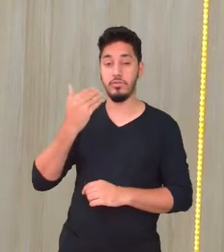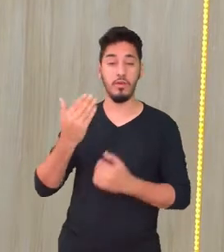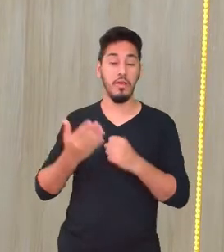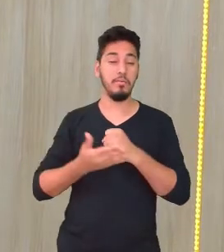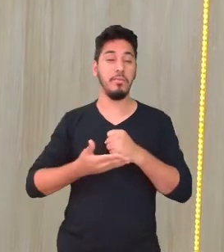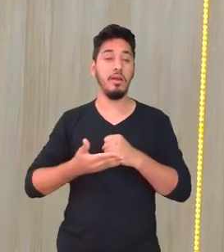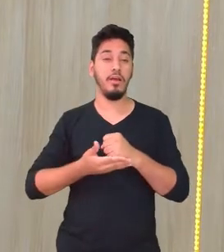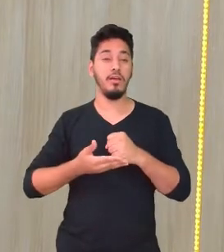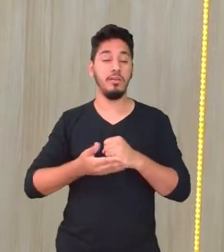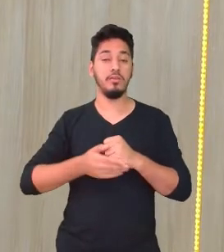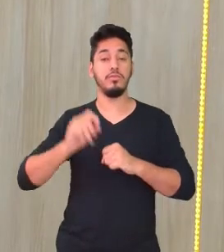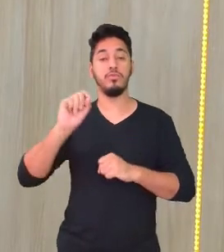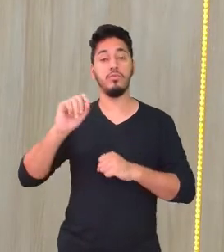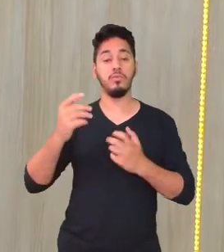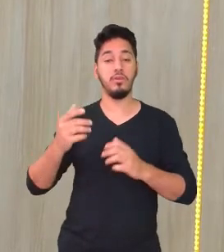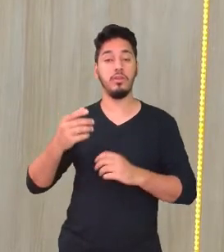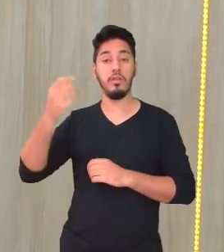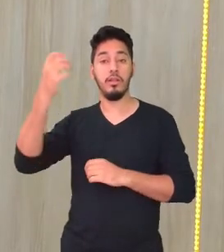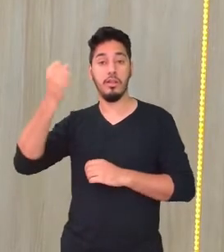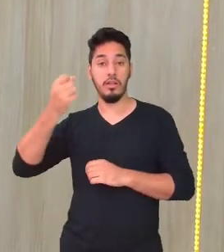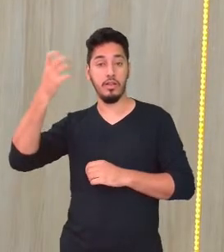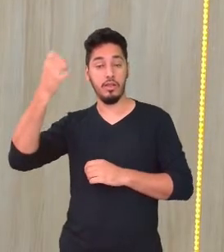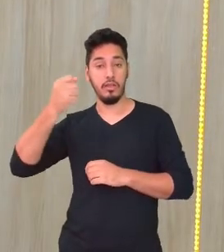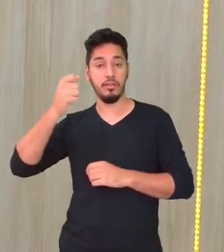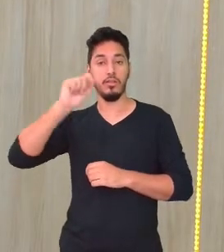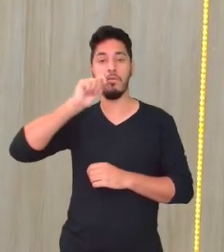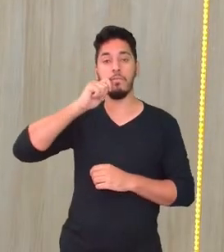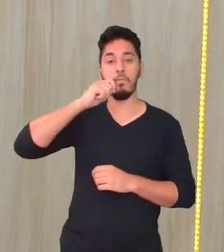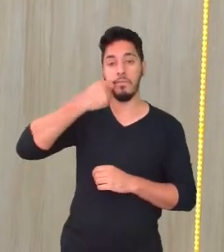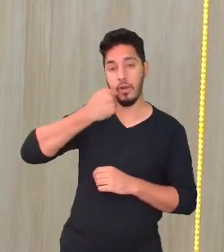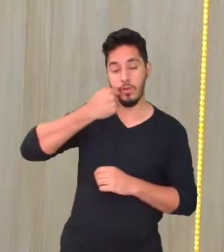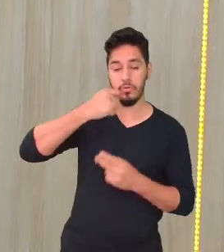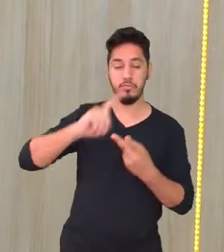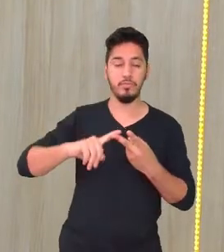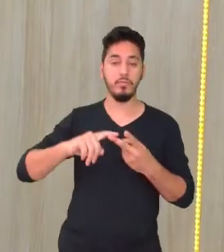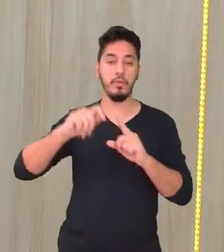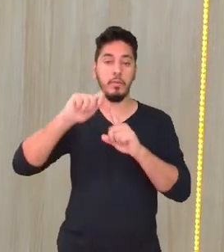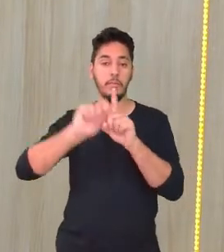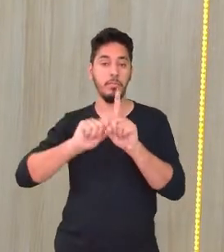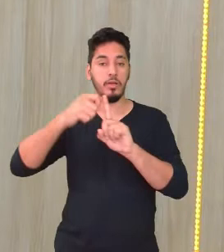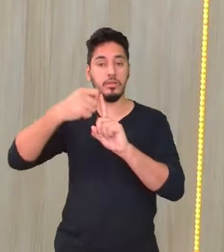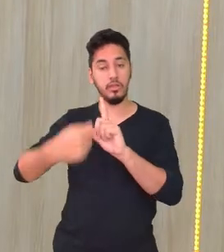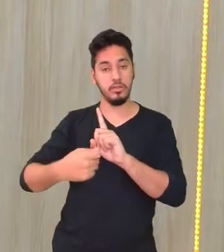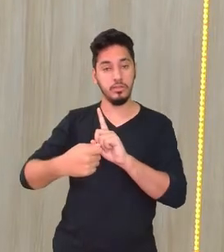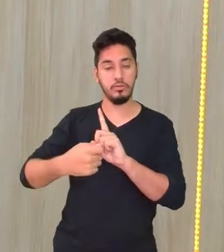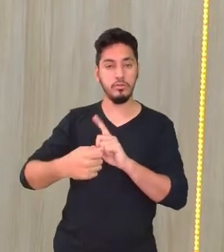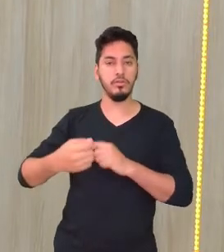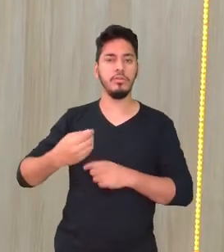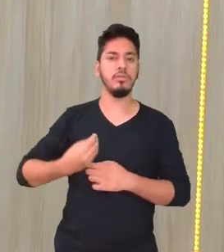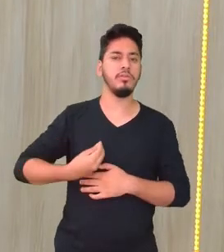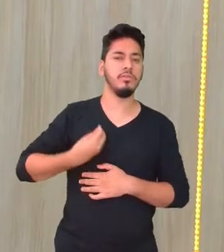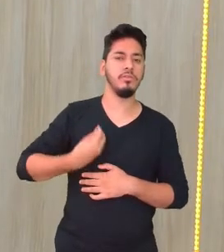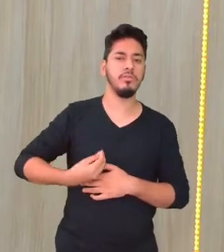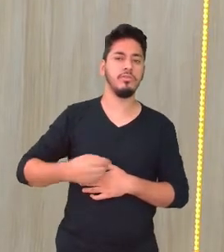né, de leite, né, pão, certo, banana, e